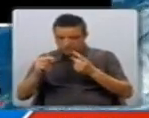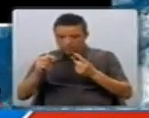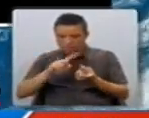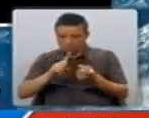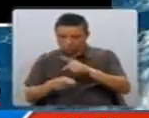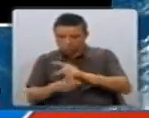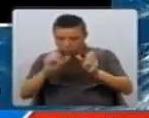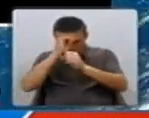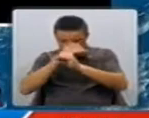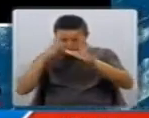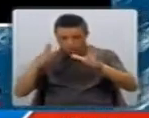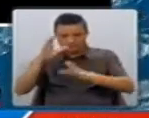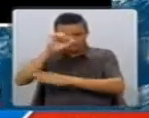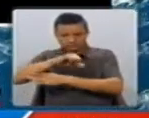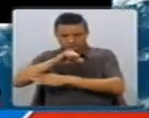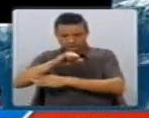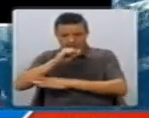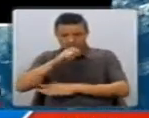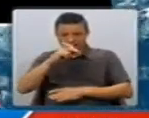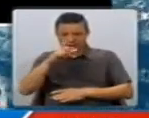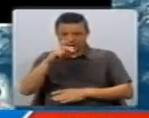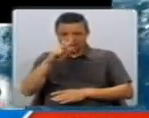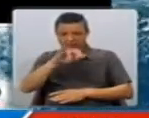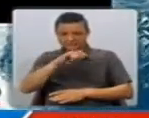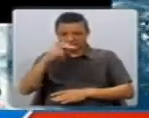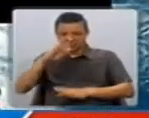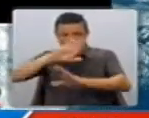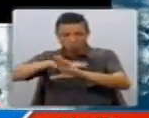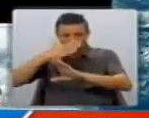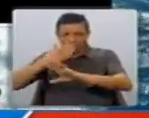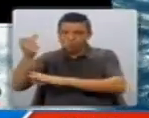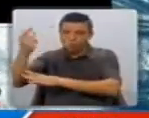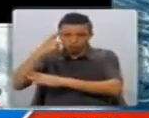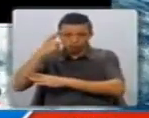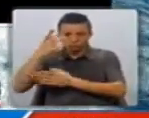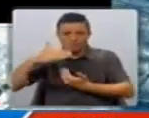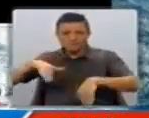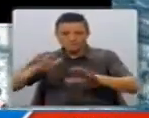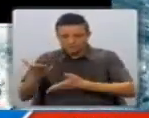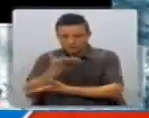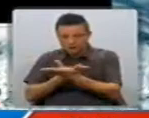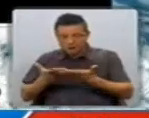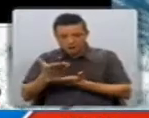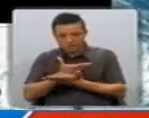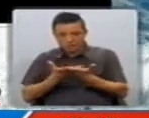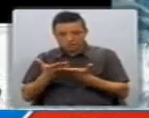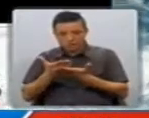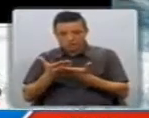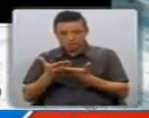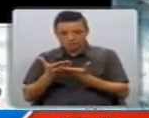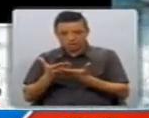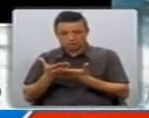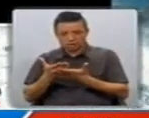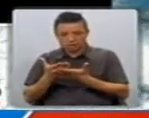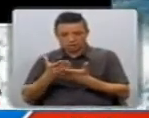Ou seja, sim, estas galáxias ultraluminosas de facto também interagem gravitacionalmente muito mais